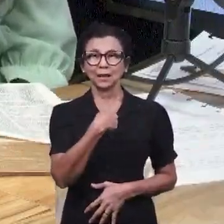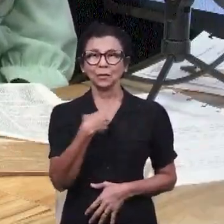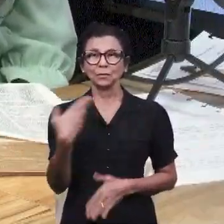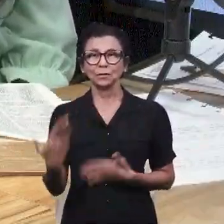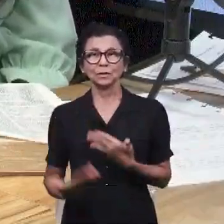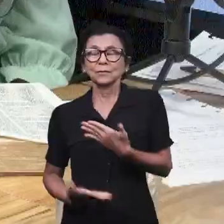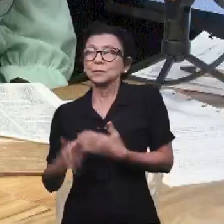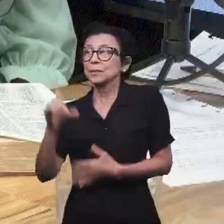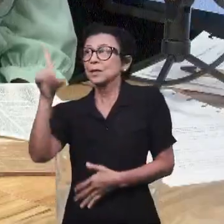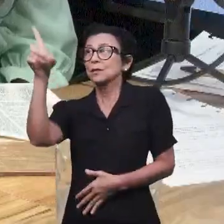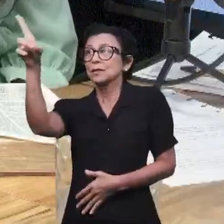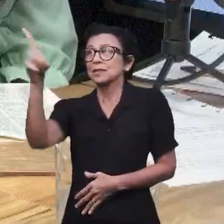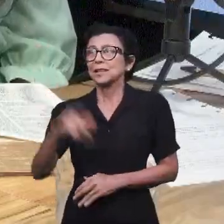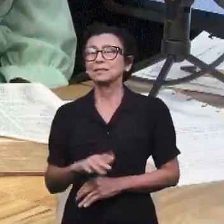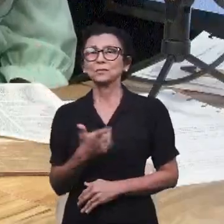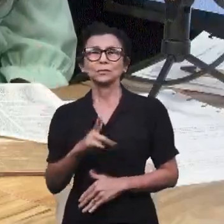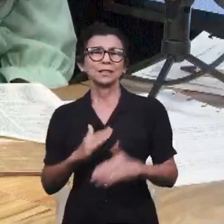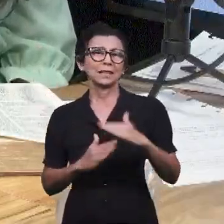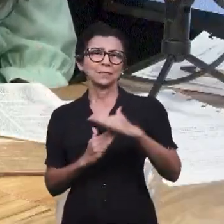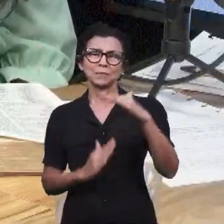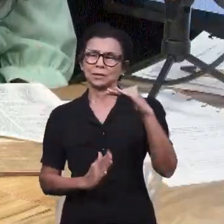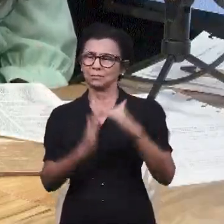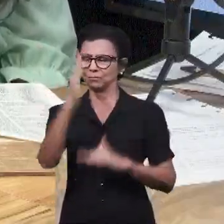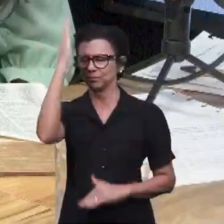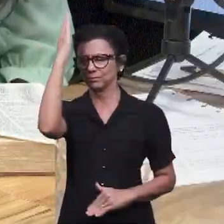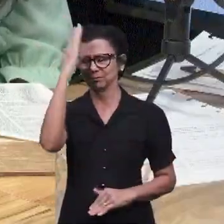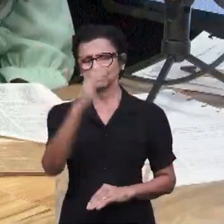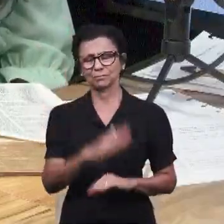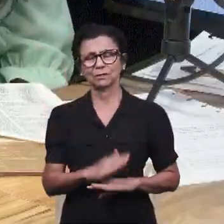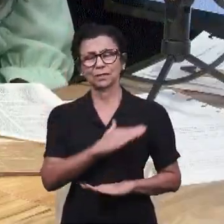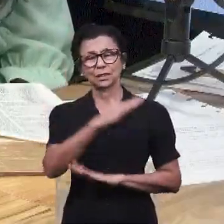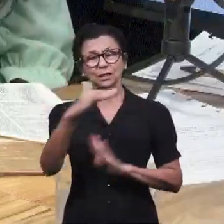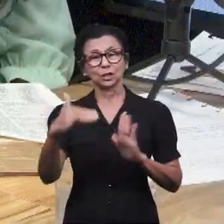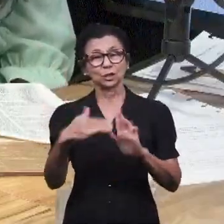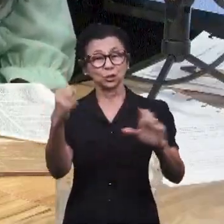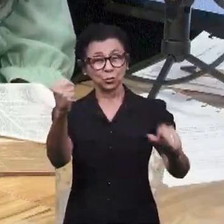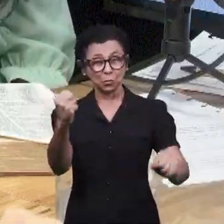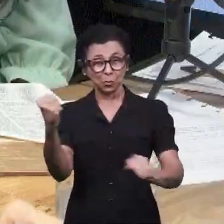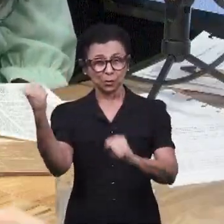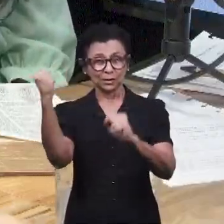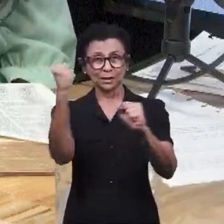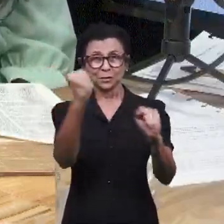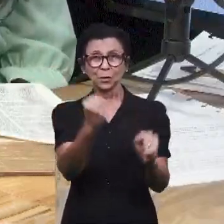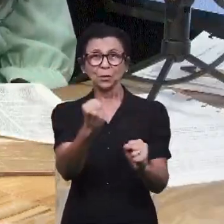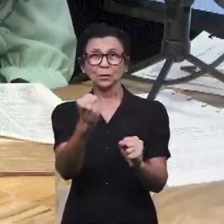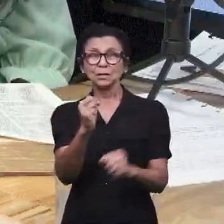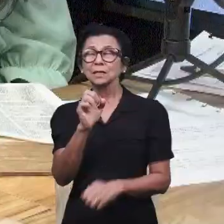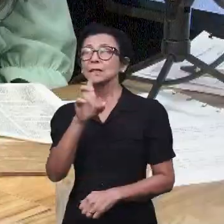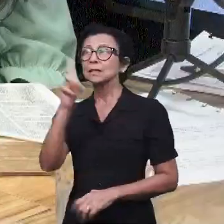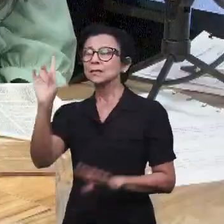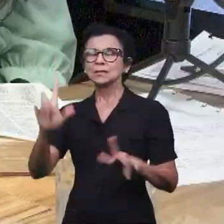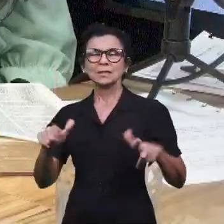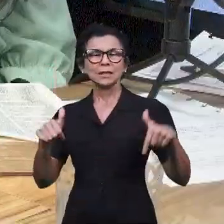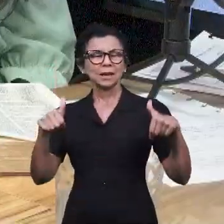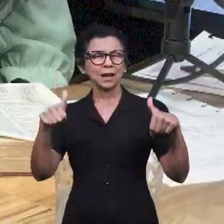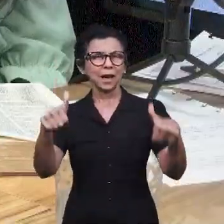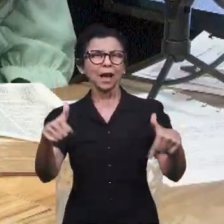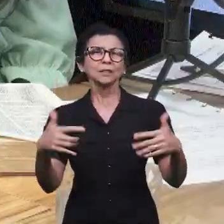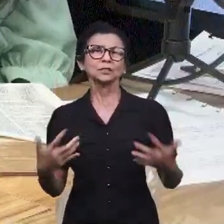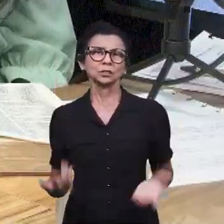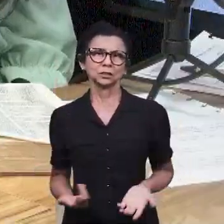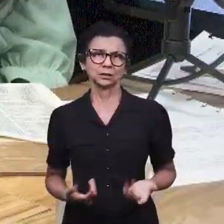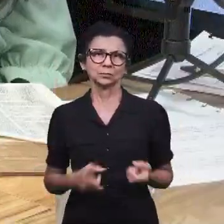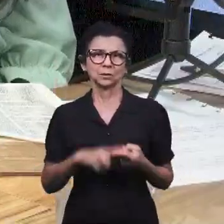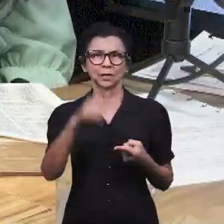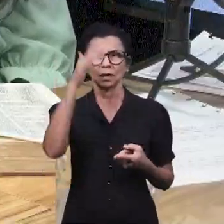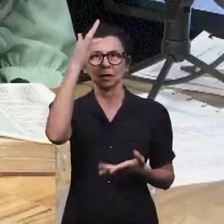que para ele o limite não importa. Não existe barreiras para a atuação de Deus. Ele age, até porque fé e a razão, elas não